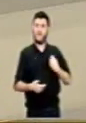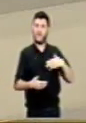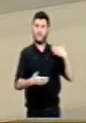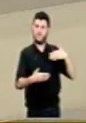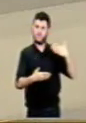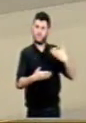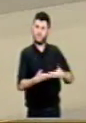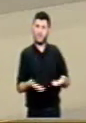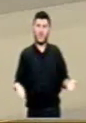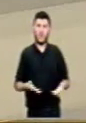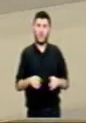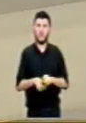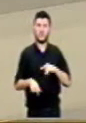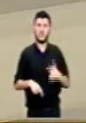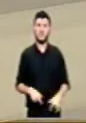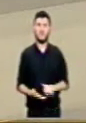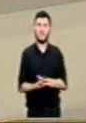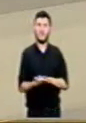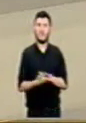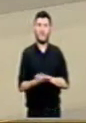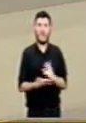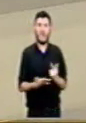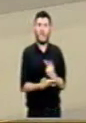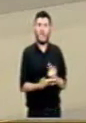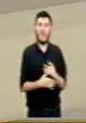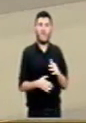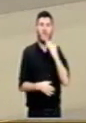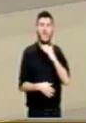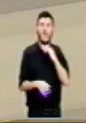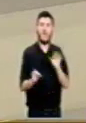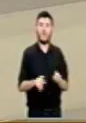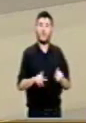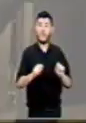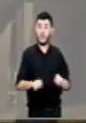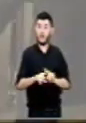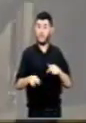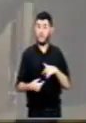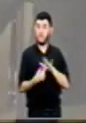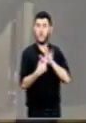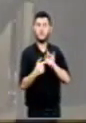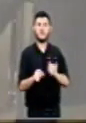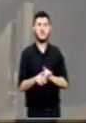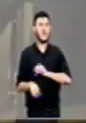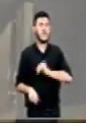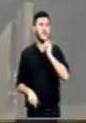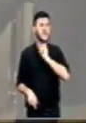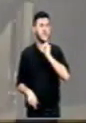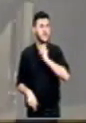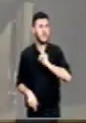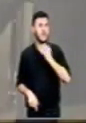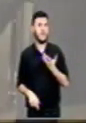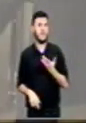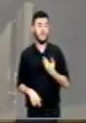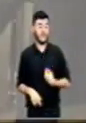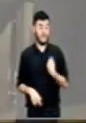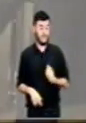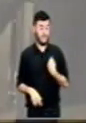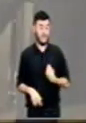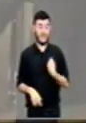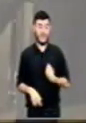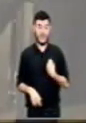sequer. Sendo, portanto, exemplos de idoneidade moral, tanto na sua privada vida quanto